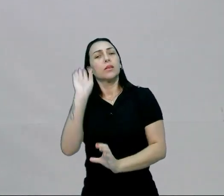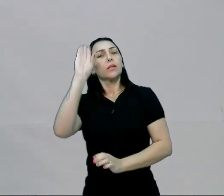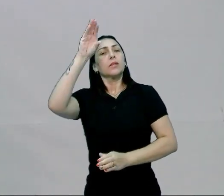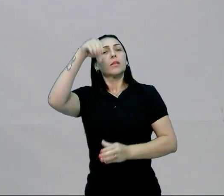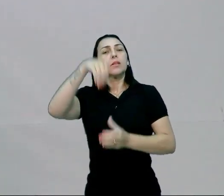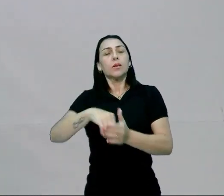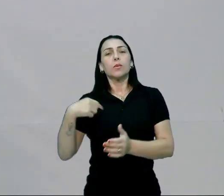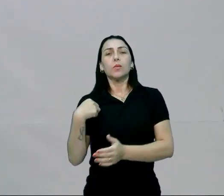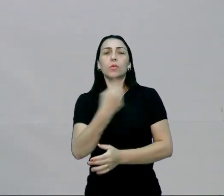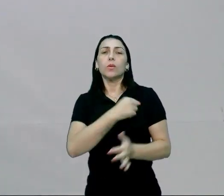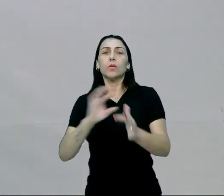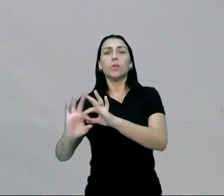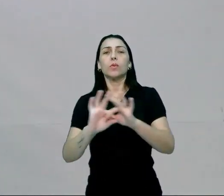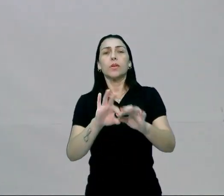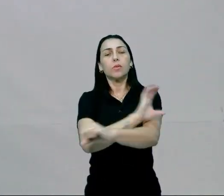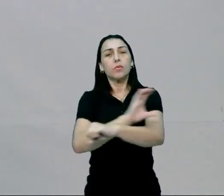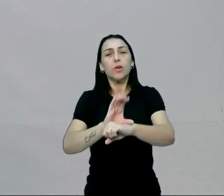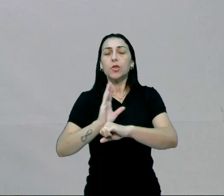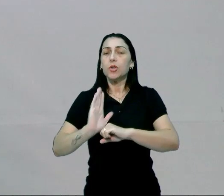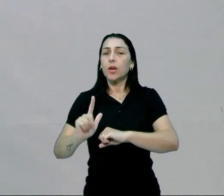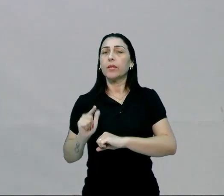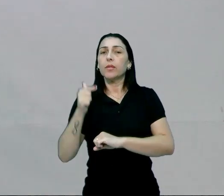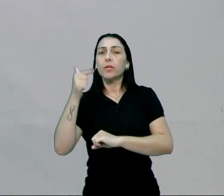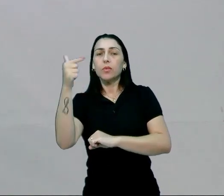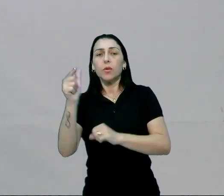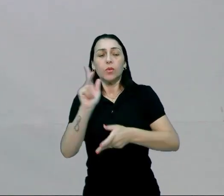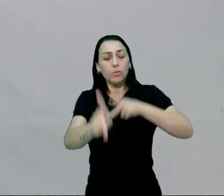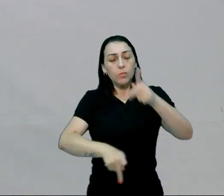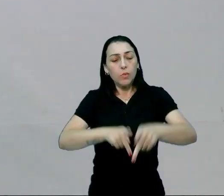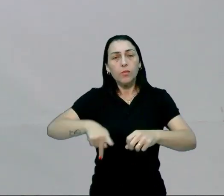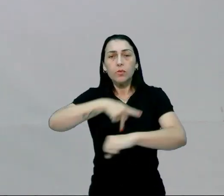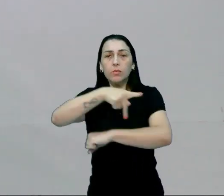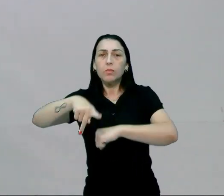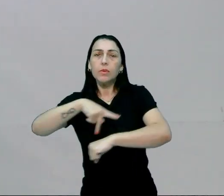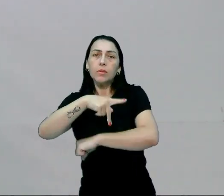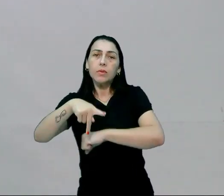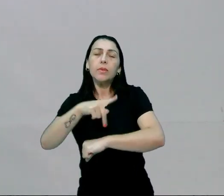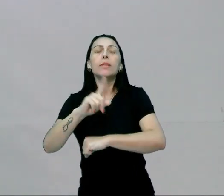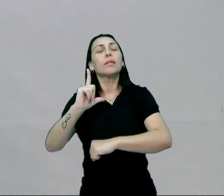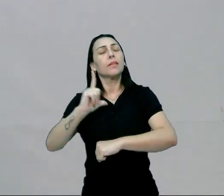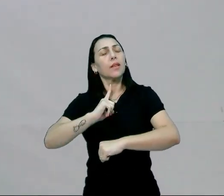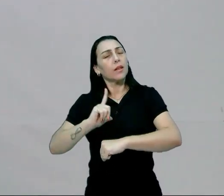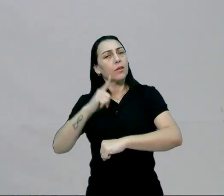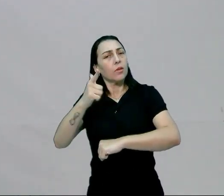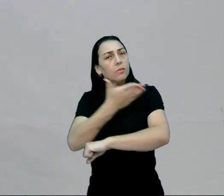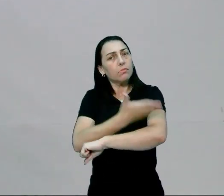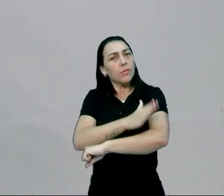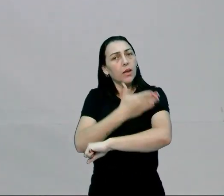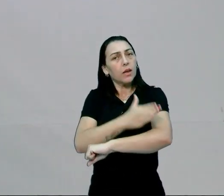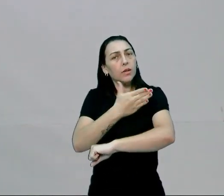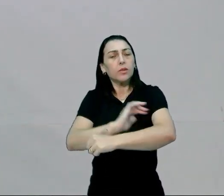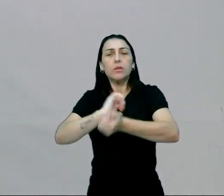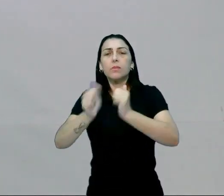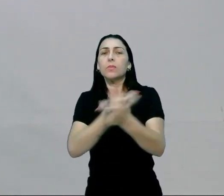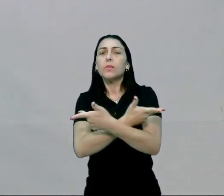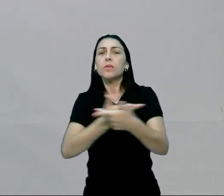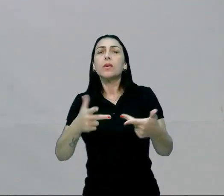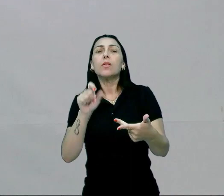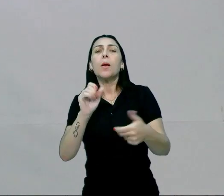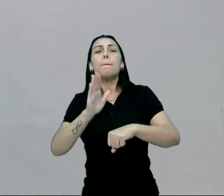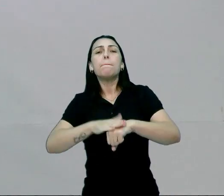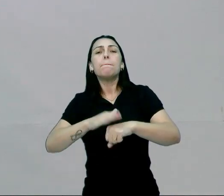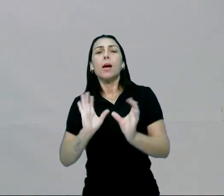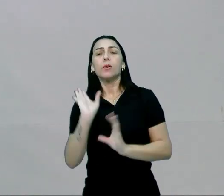inserido no nosso contexto cultural. Já em outros povos, em outros países, tem outros tipos de práticas esportivas que são aquelas que